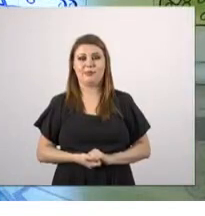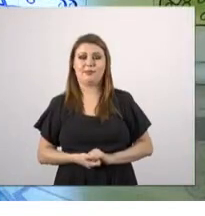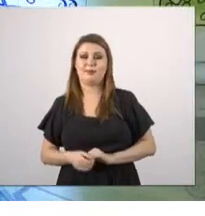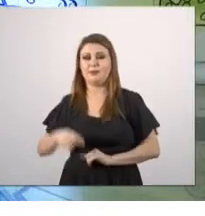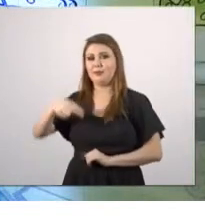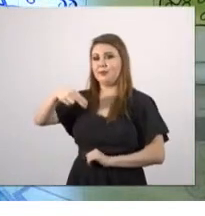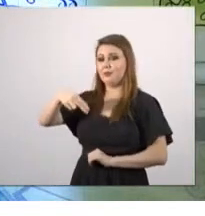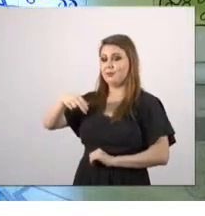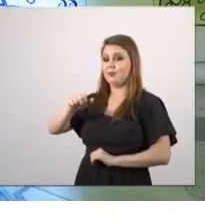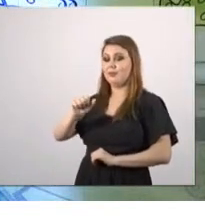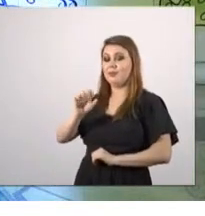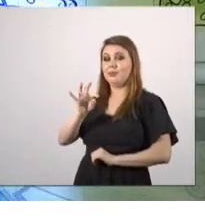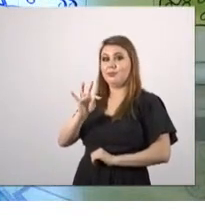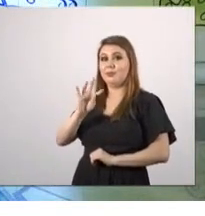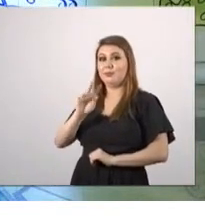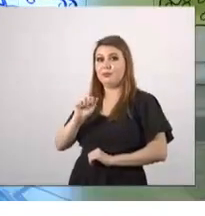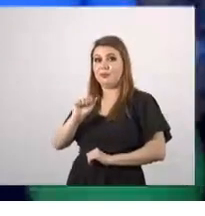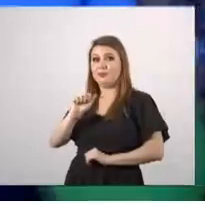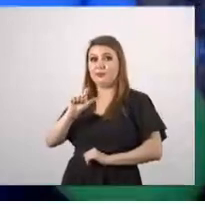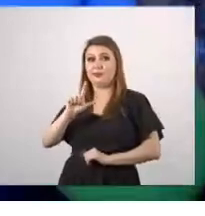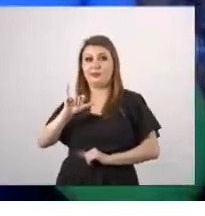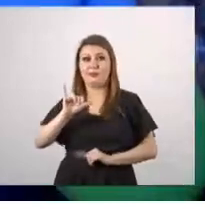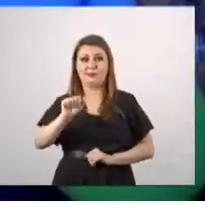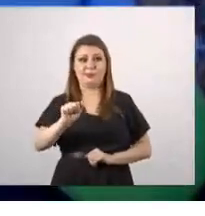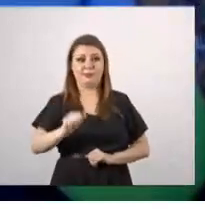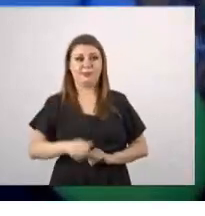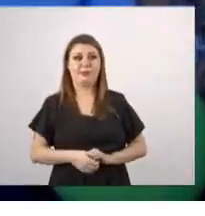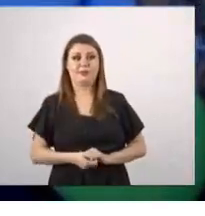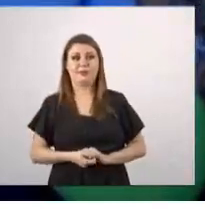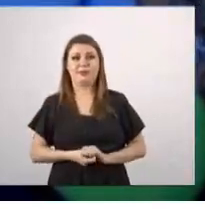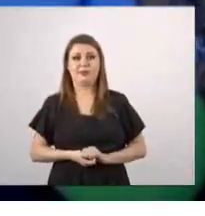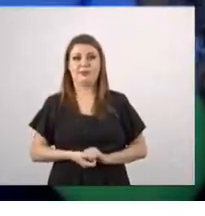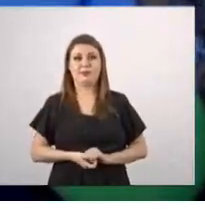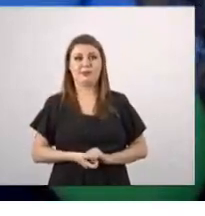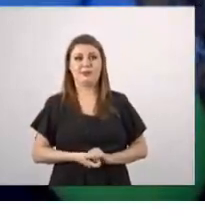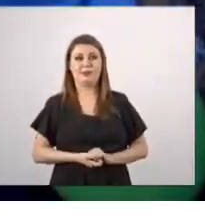Natália Joukowski Teixeira.